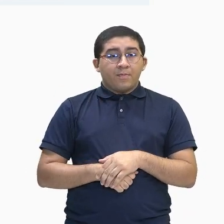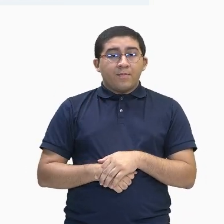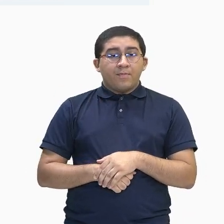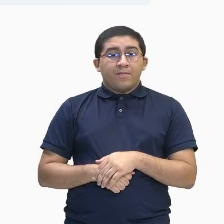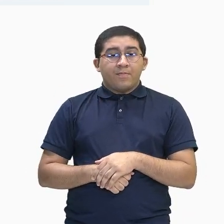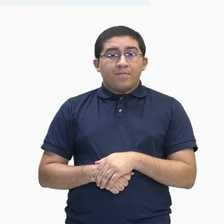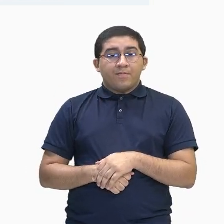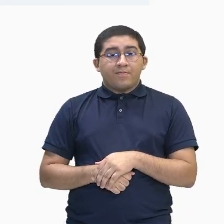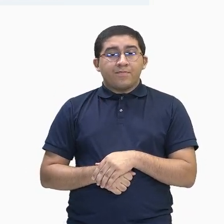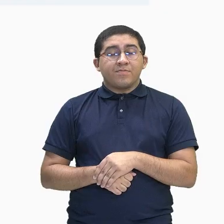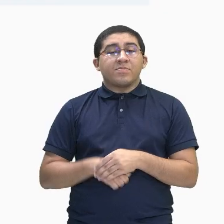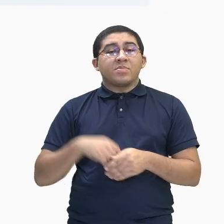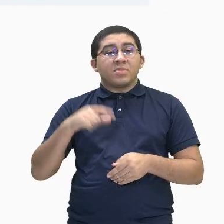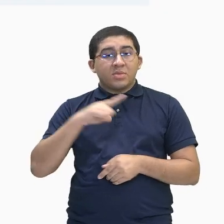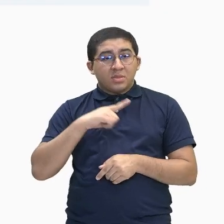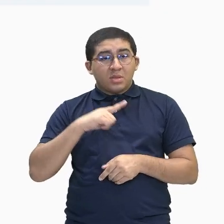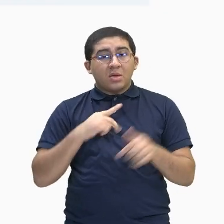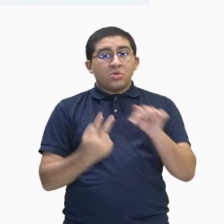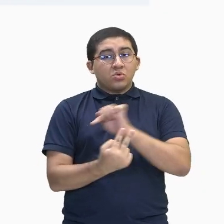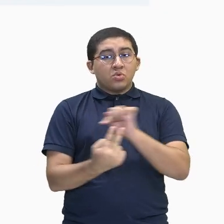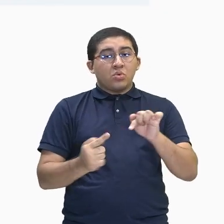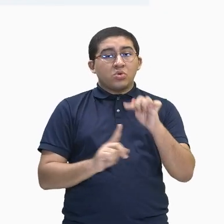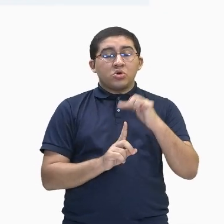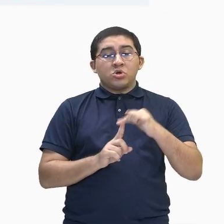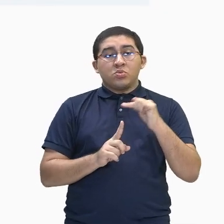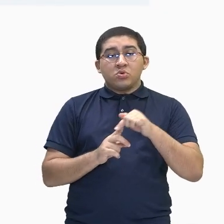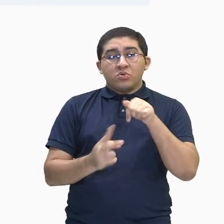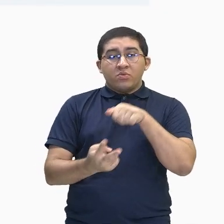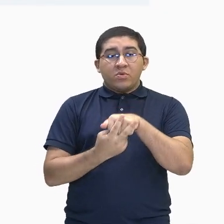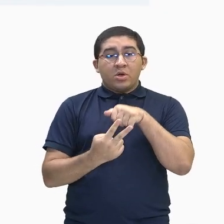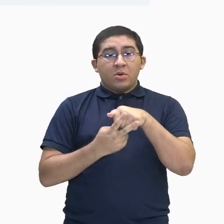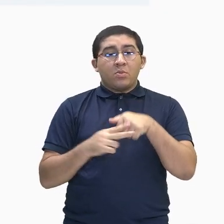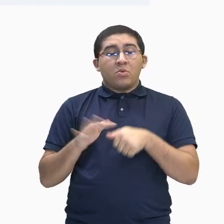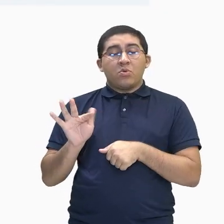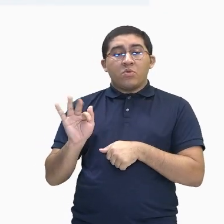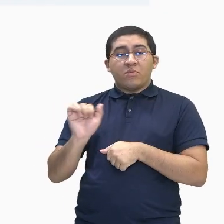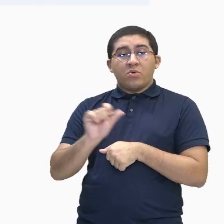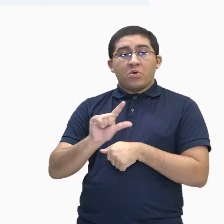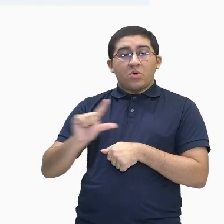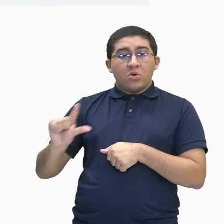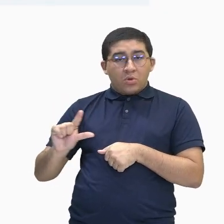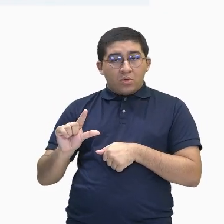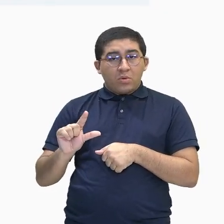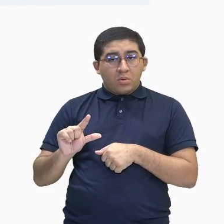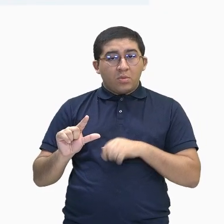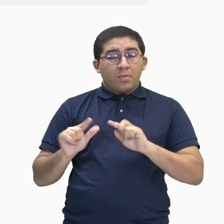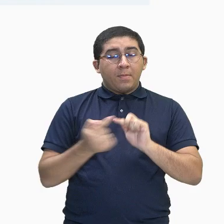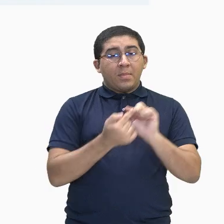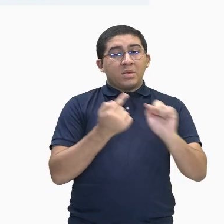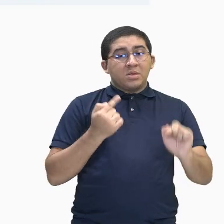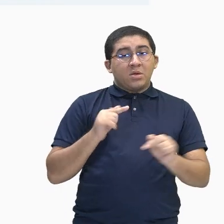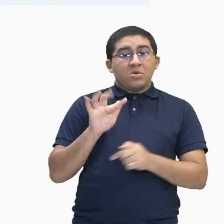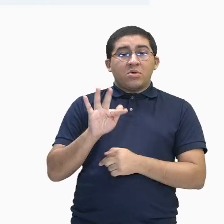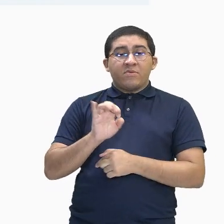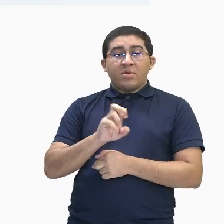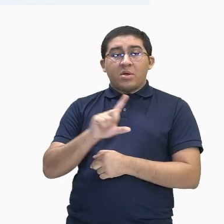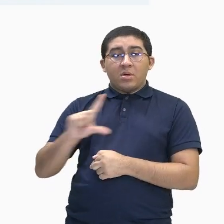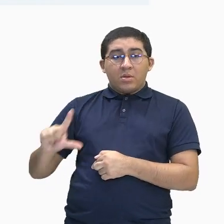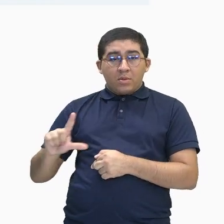verbo regular e tem irregular. Fall, que é cair, o passado é fell.